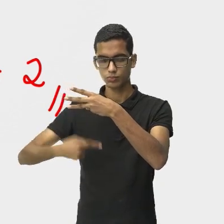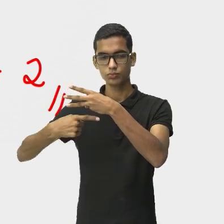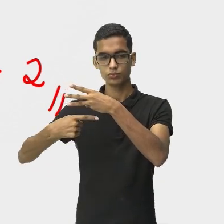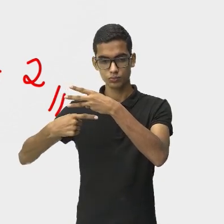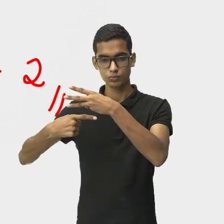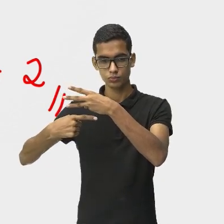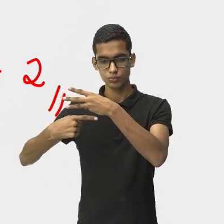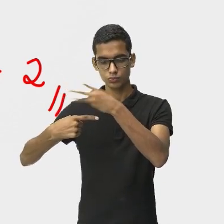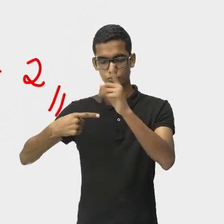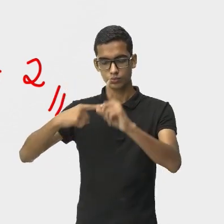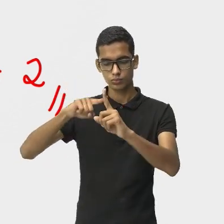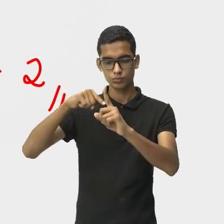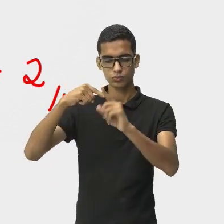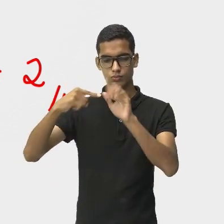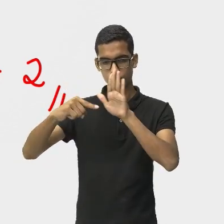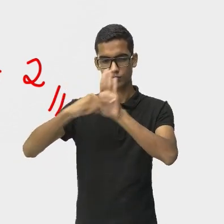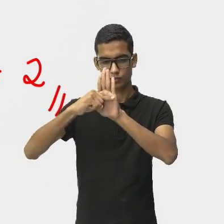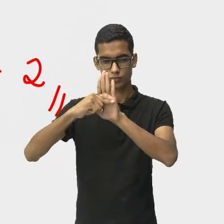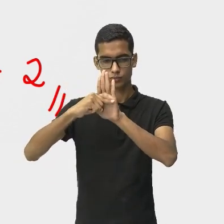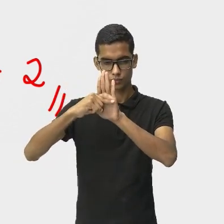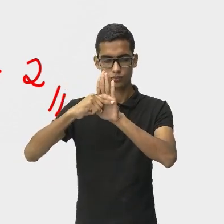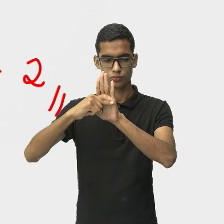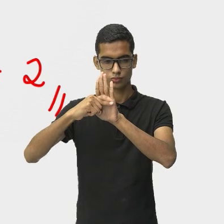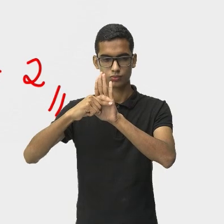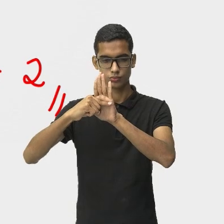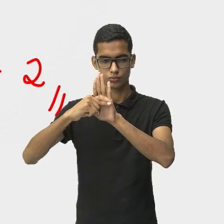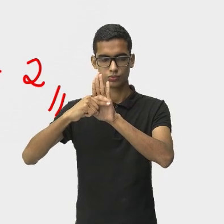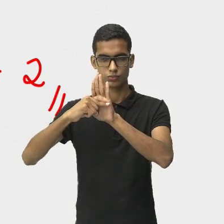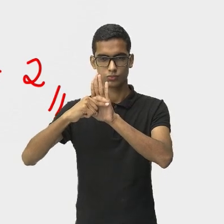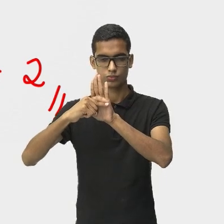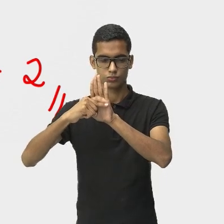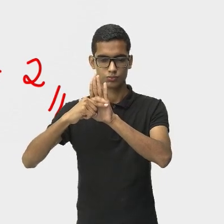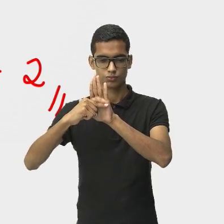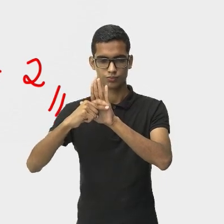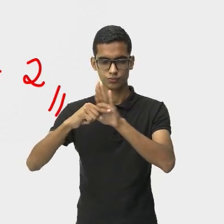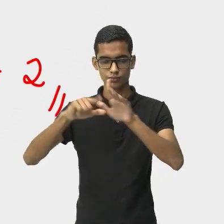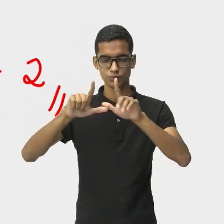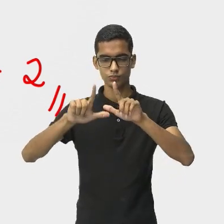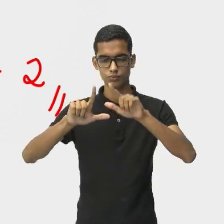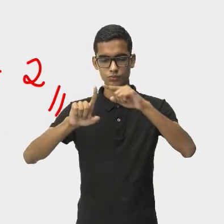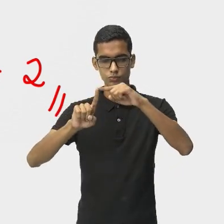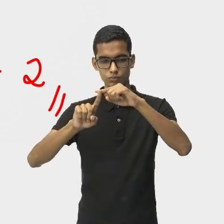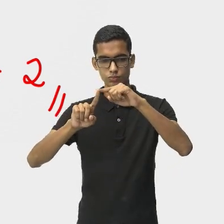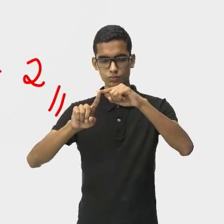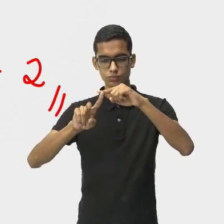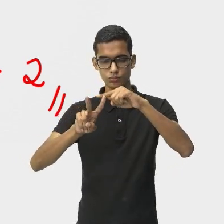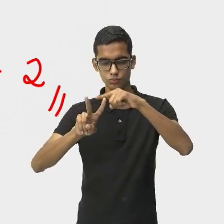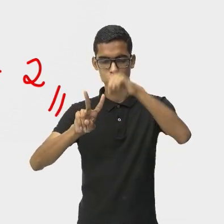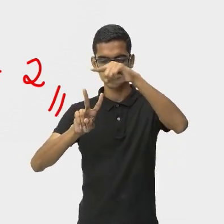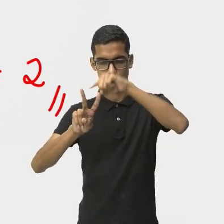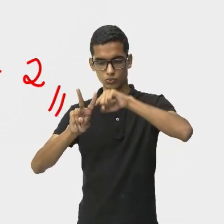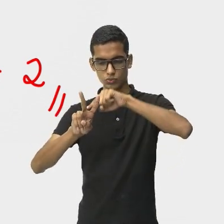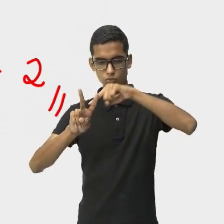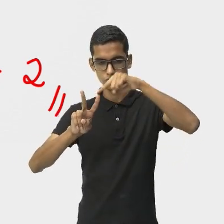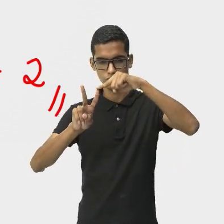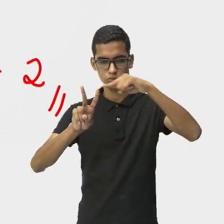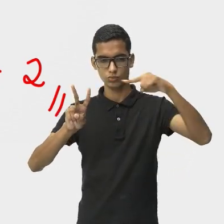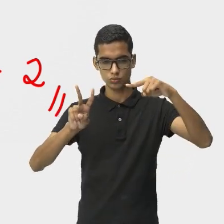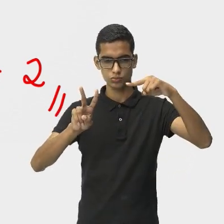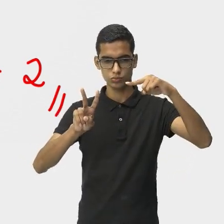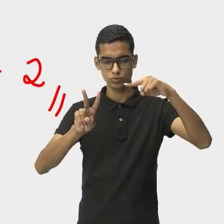menos o valor de delta. O delta, né? Vai ser a raiz quadrada de 1. Tudo isso sobre